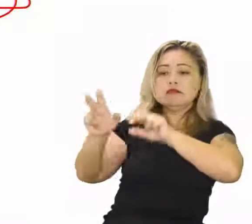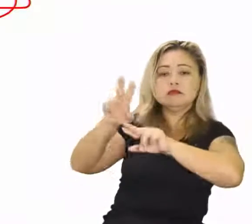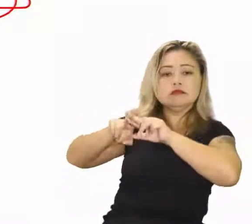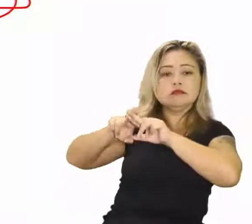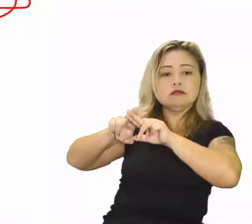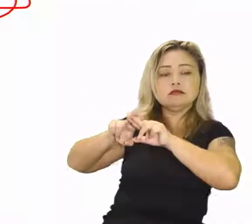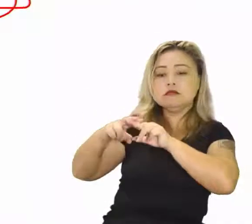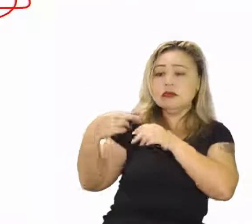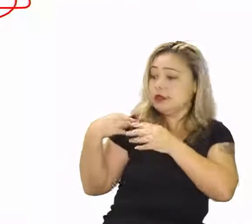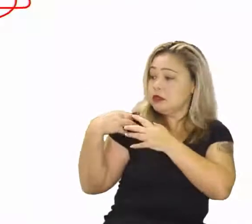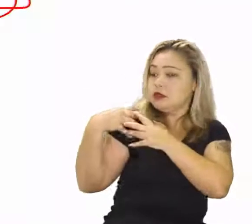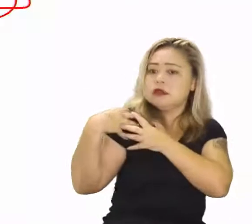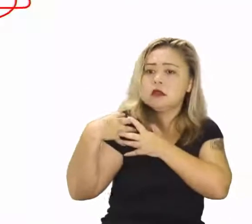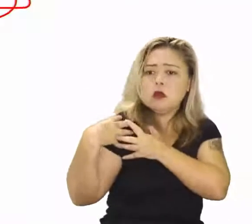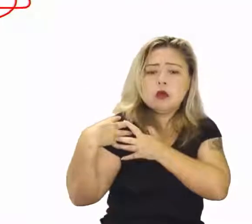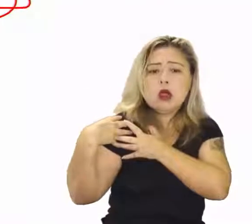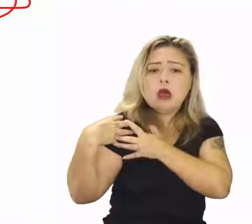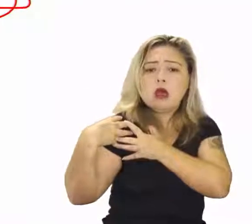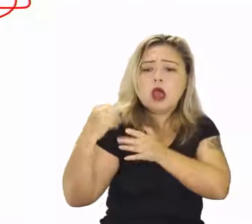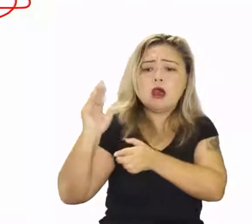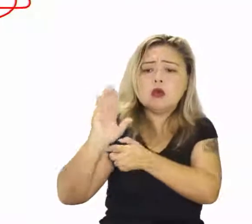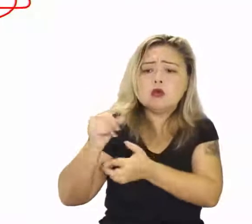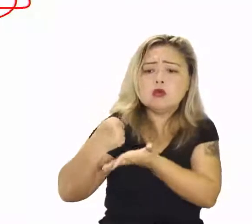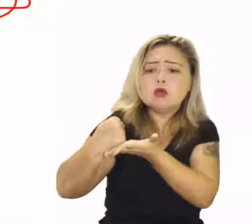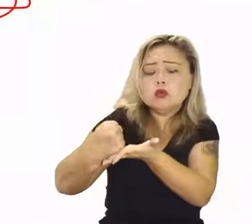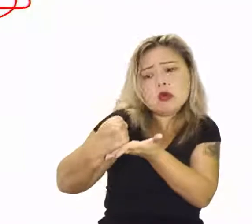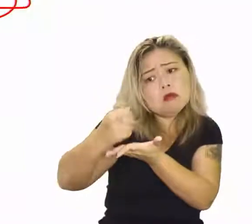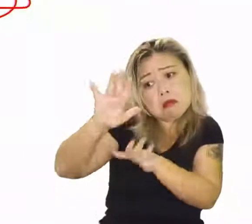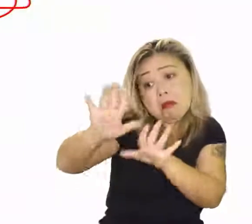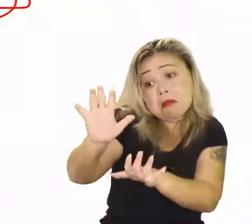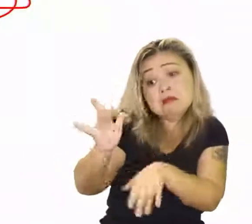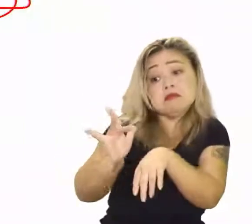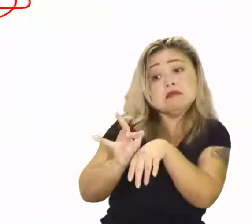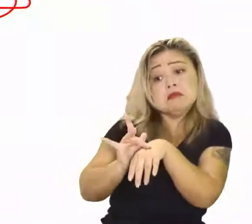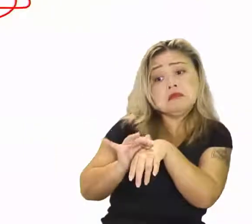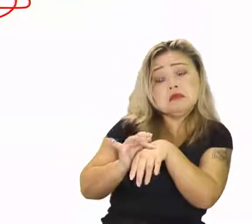um aqui que provavelmente estaria doente.